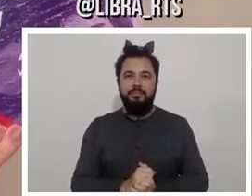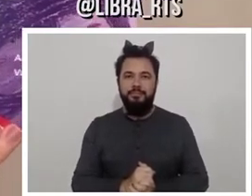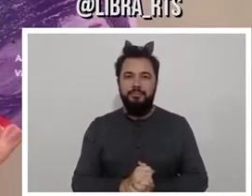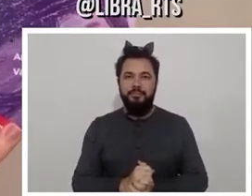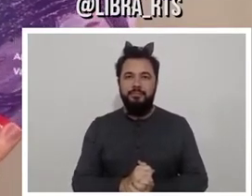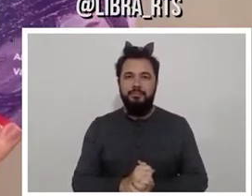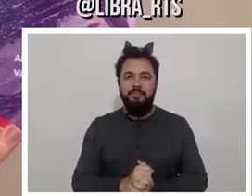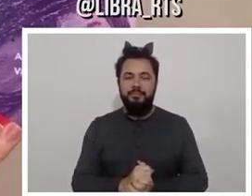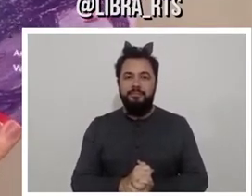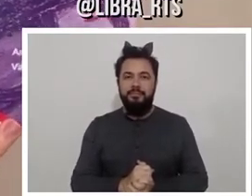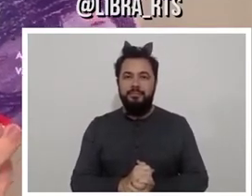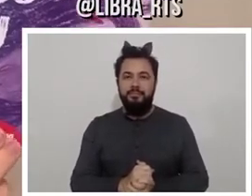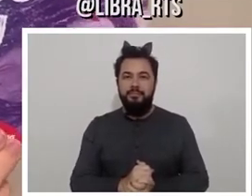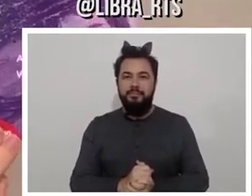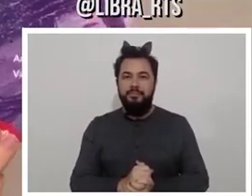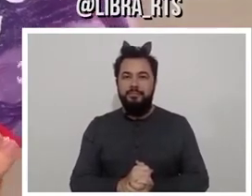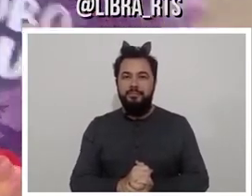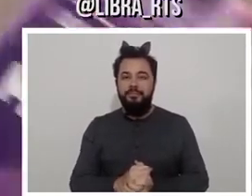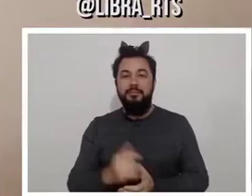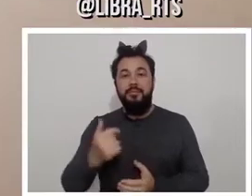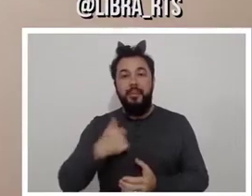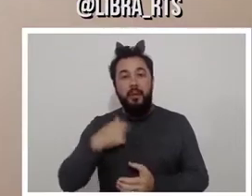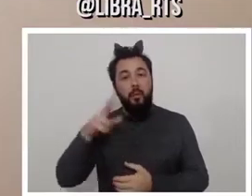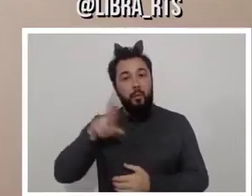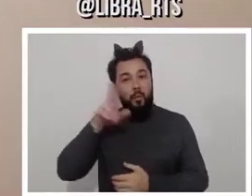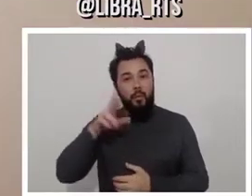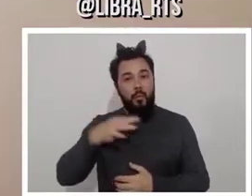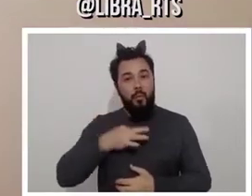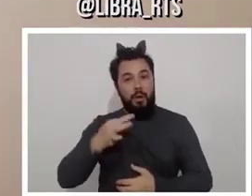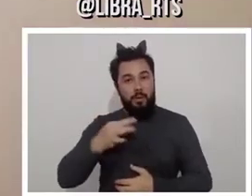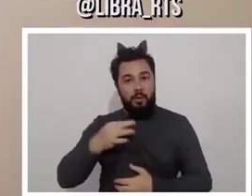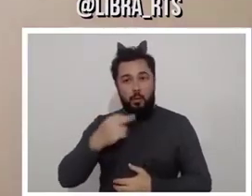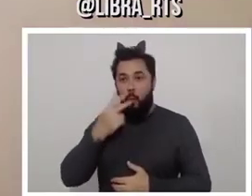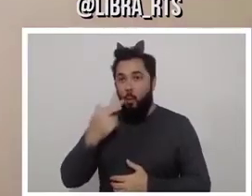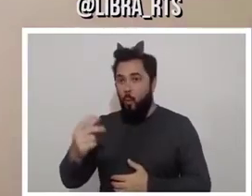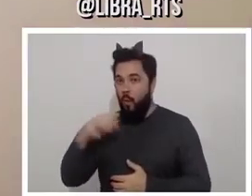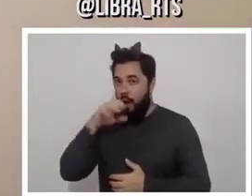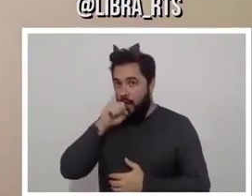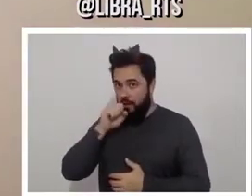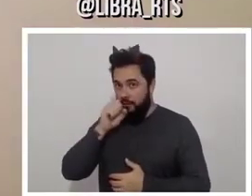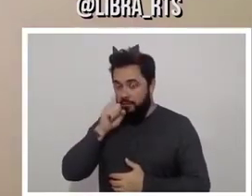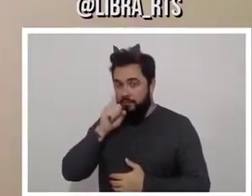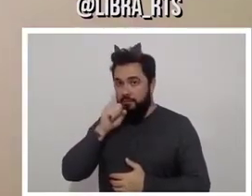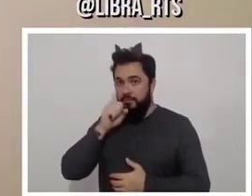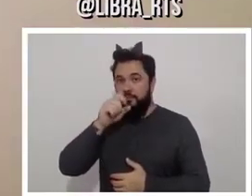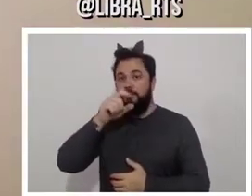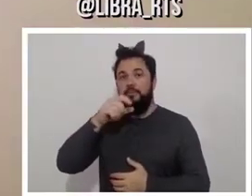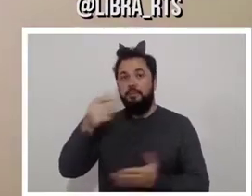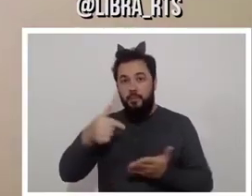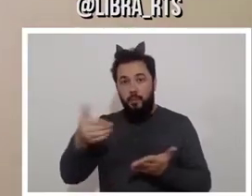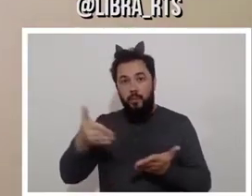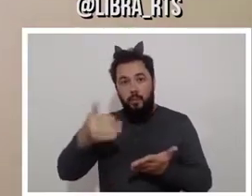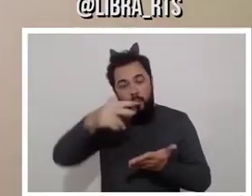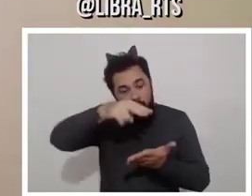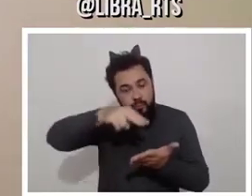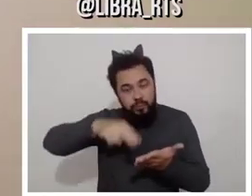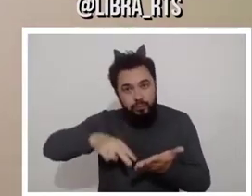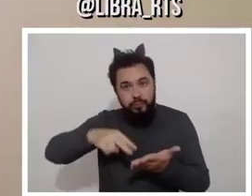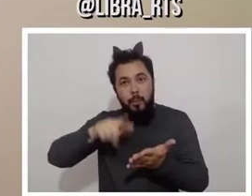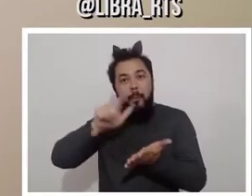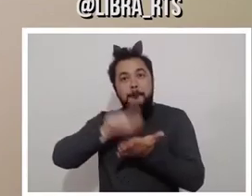caminhando vamos entender essa história o que que esses países estão fazendo eu tô hoje com uma camisa laranja e vou levar vocês